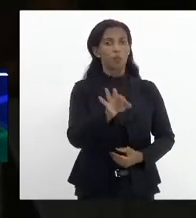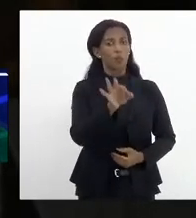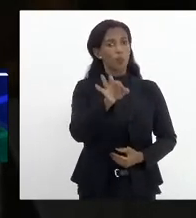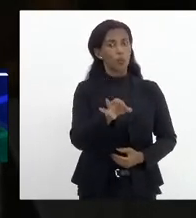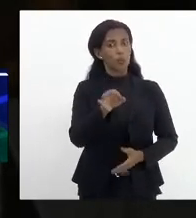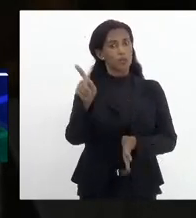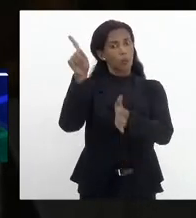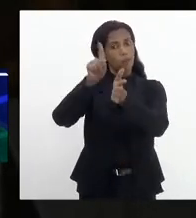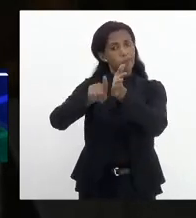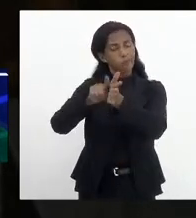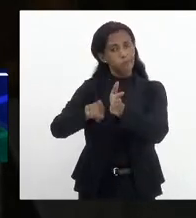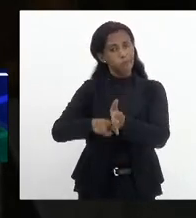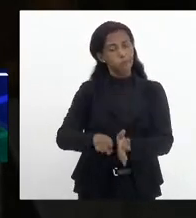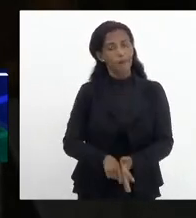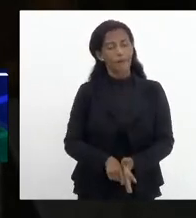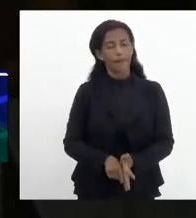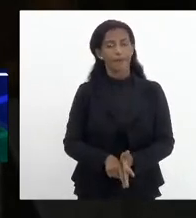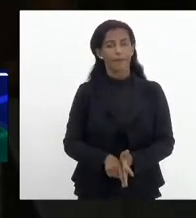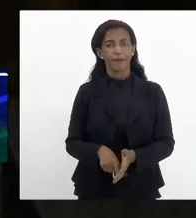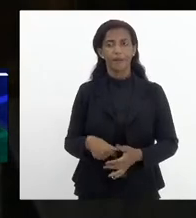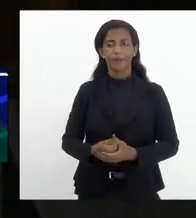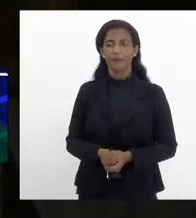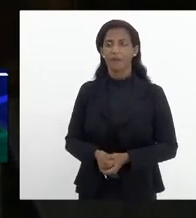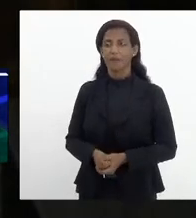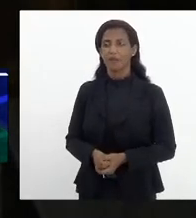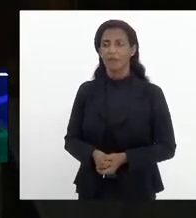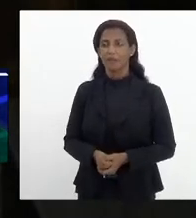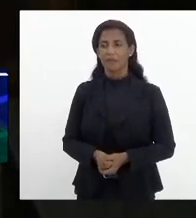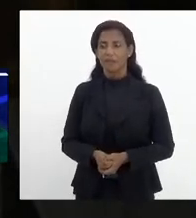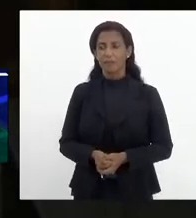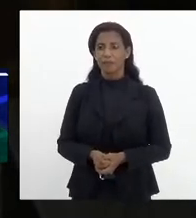ser abatido, a ser